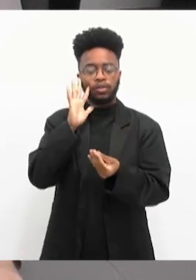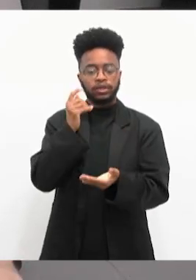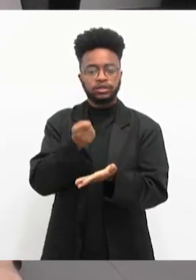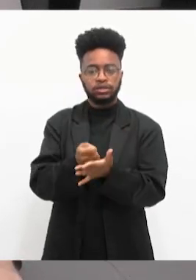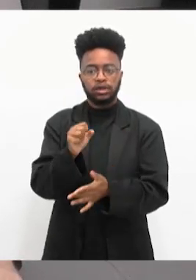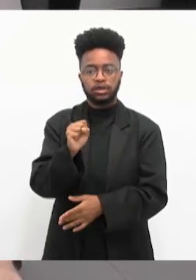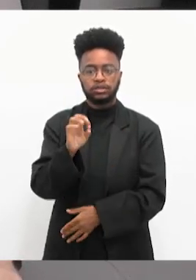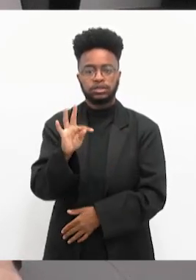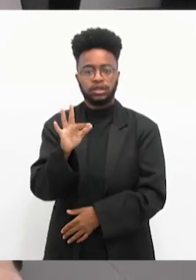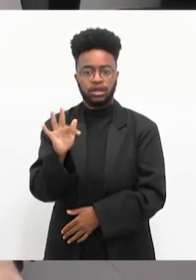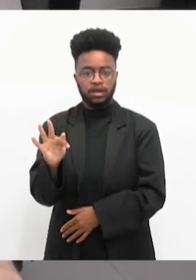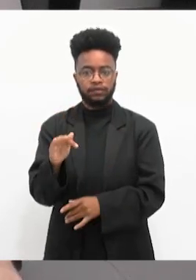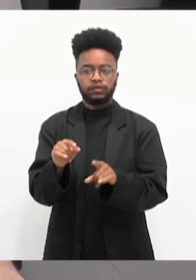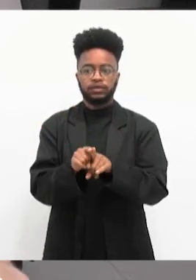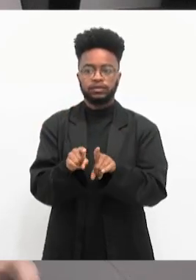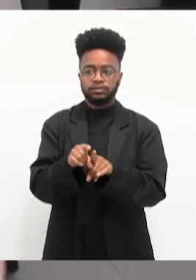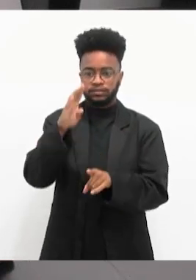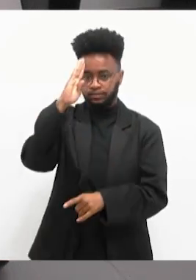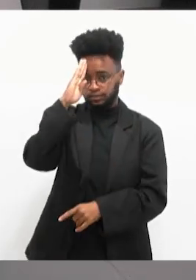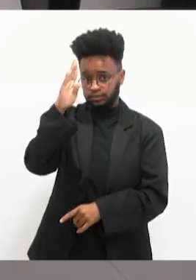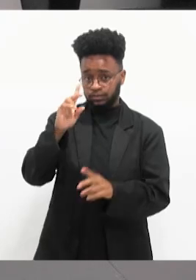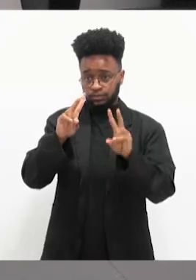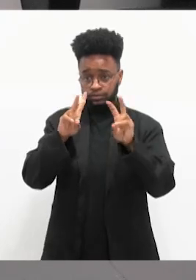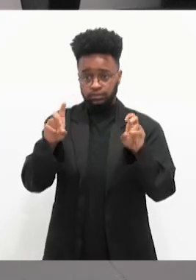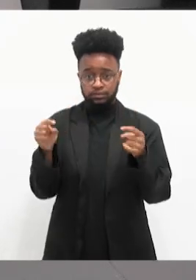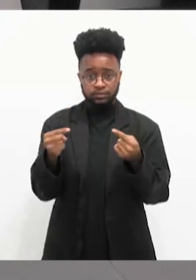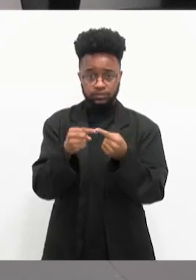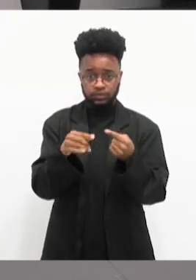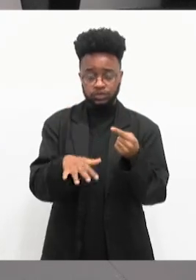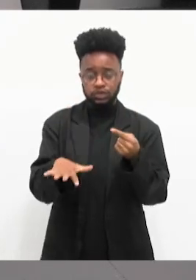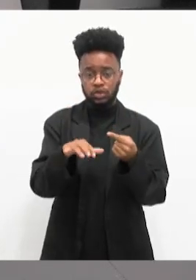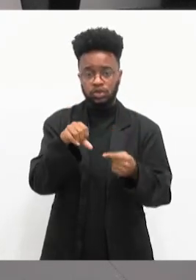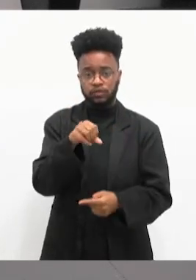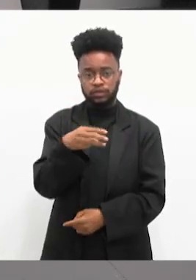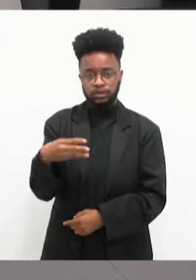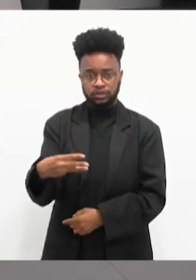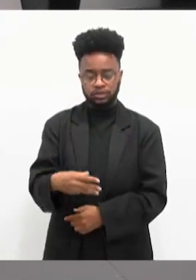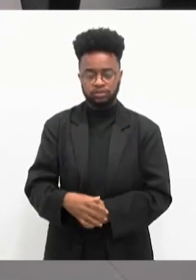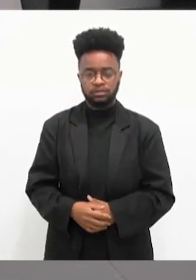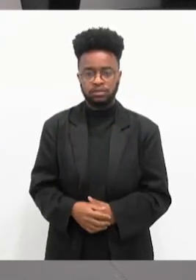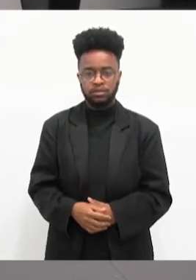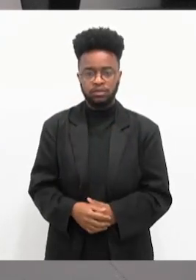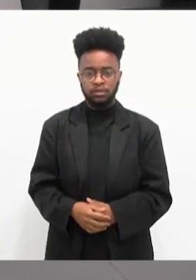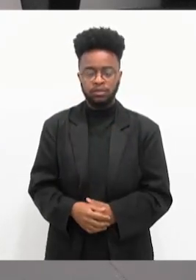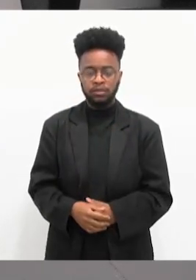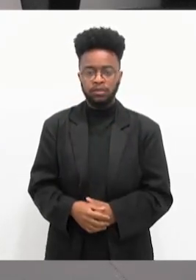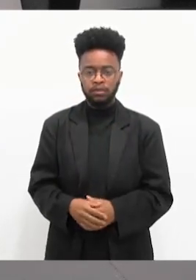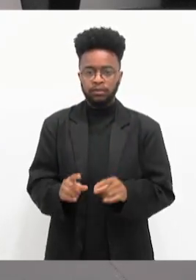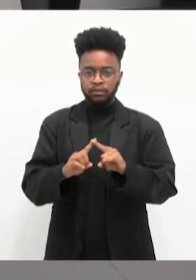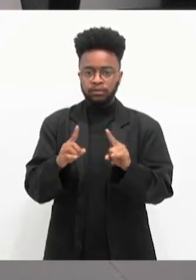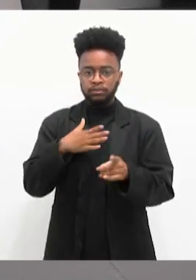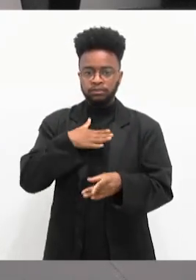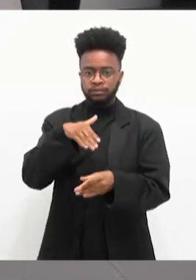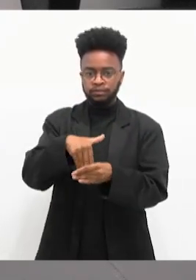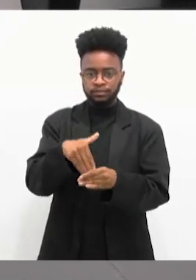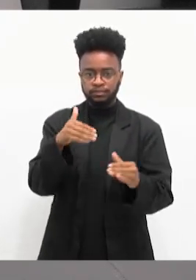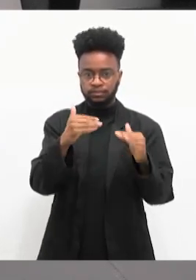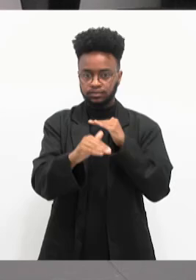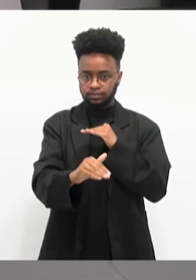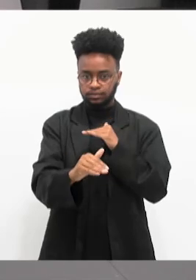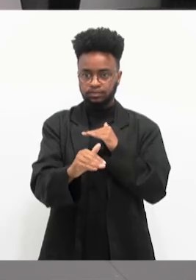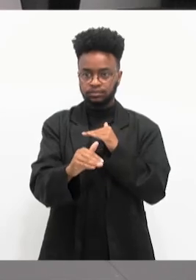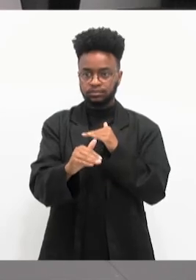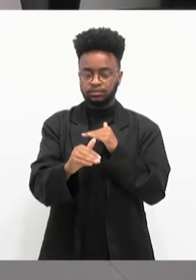STF e, principalmente, com o tema de repercussão geral 933. Mas estou baseando o meu voto divergente